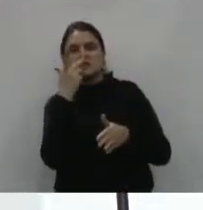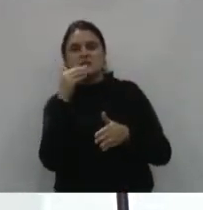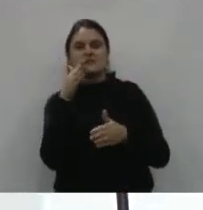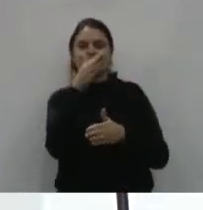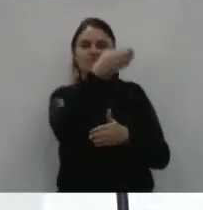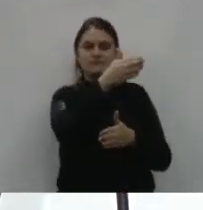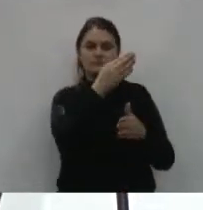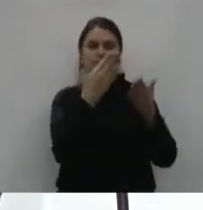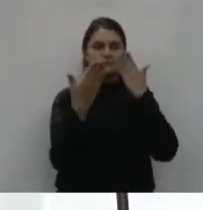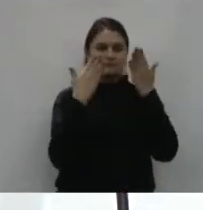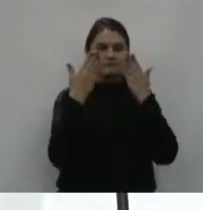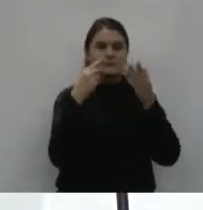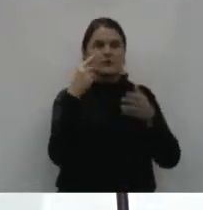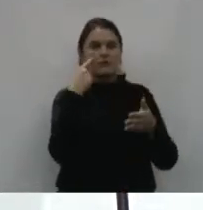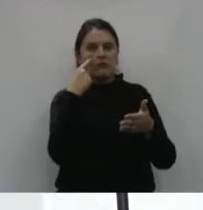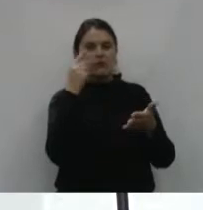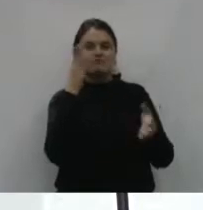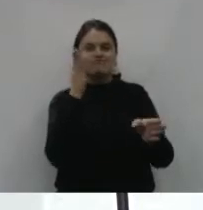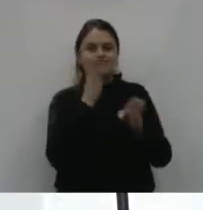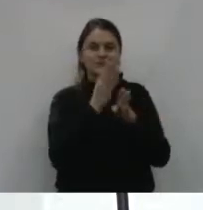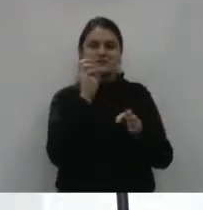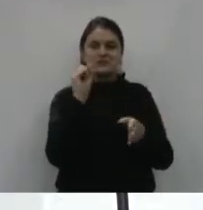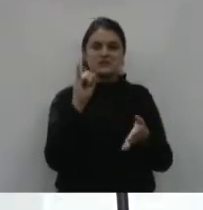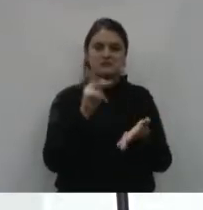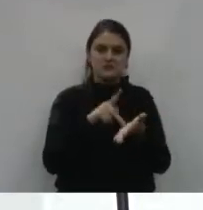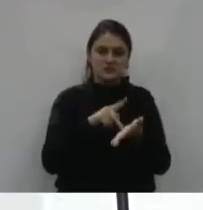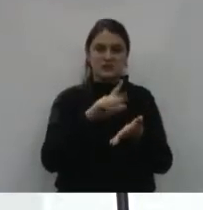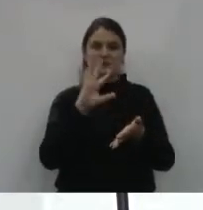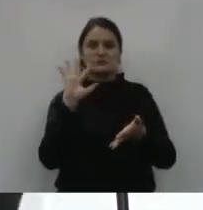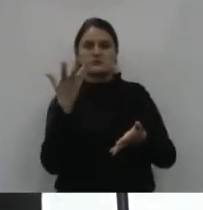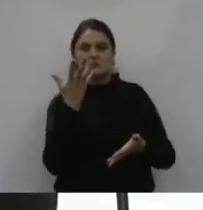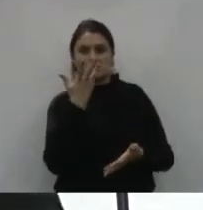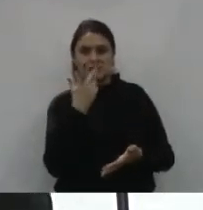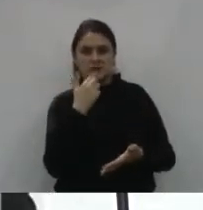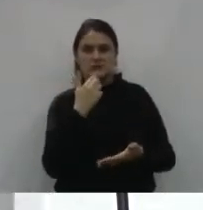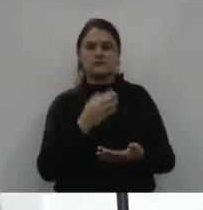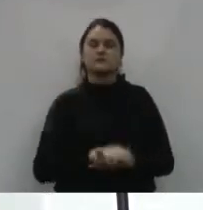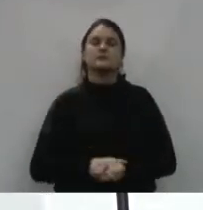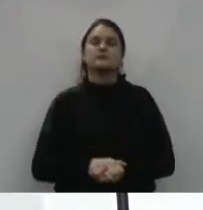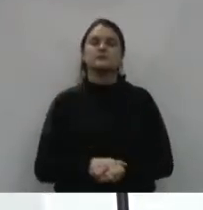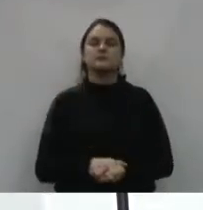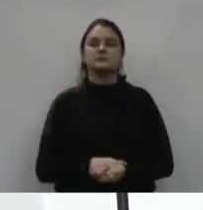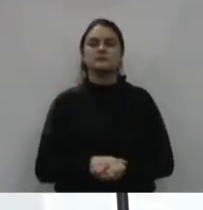se descobrir mesmos é um caso de abuso o que está acontecendo com a criança